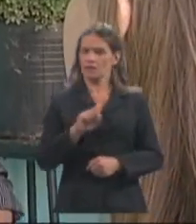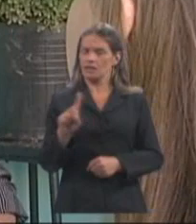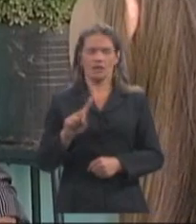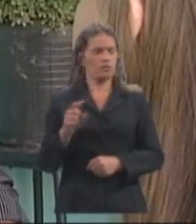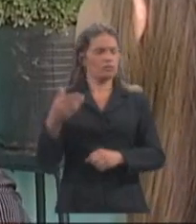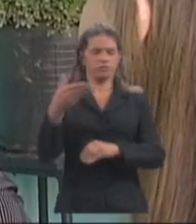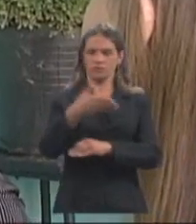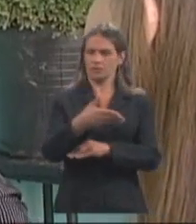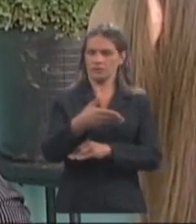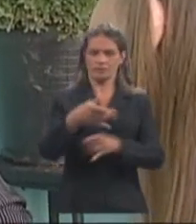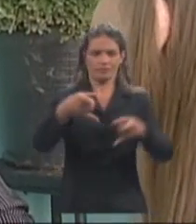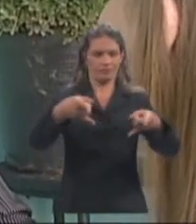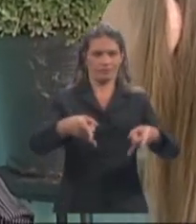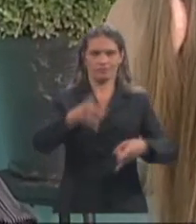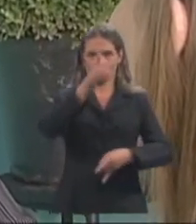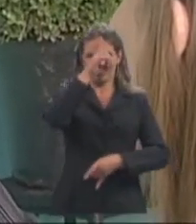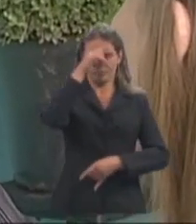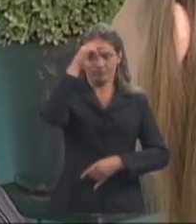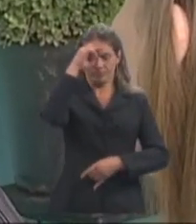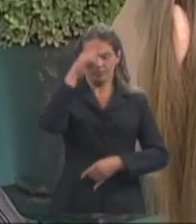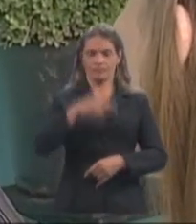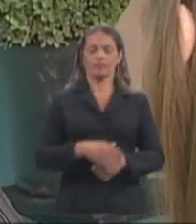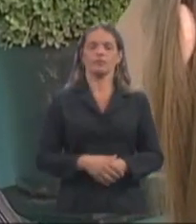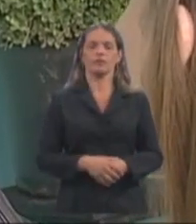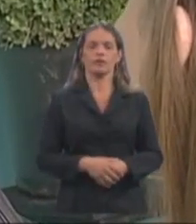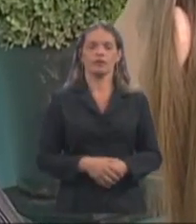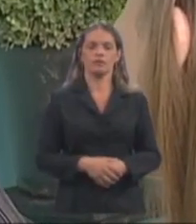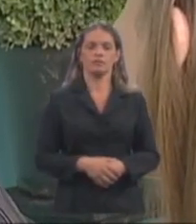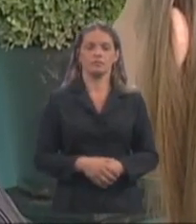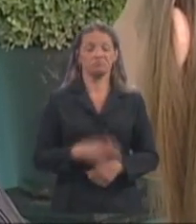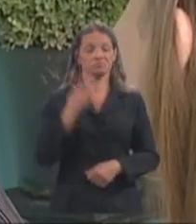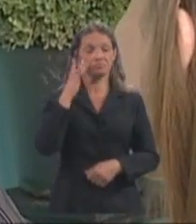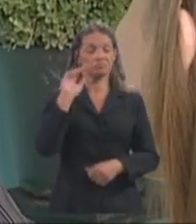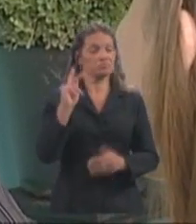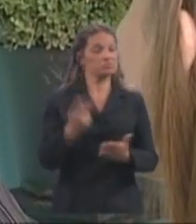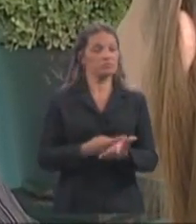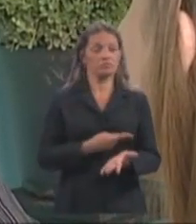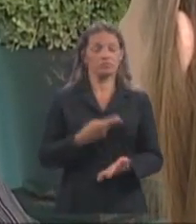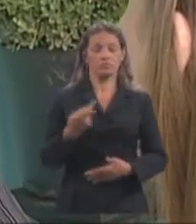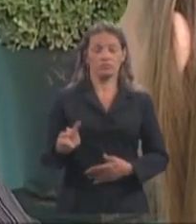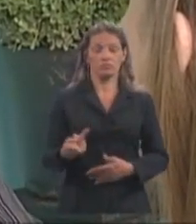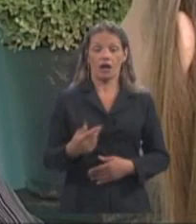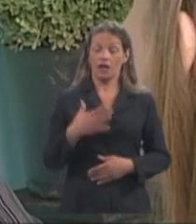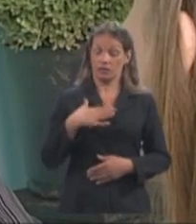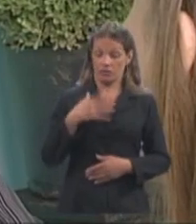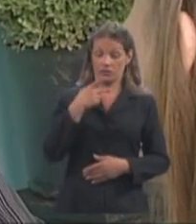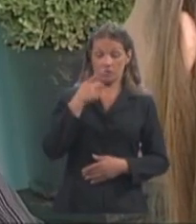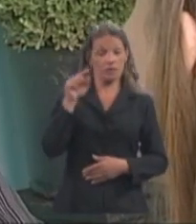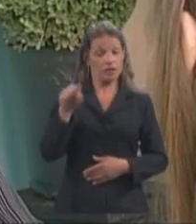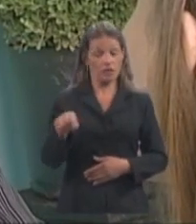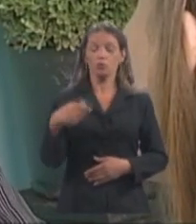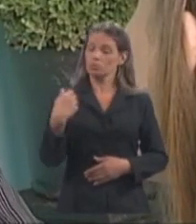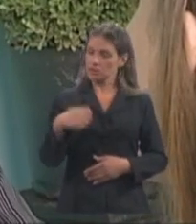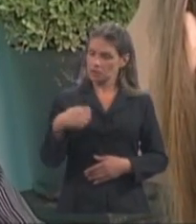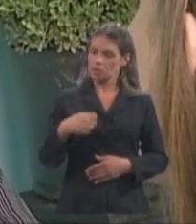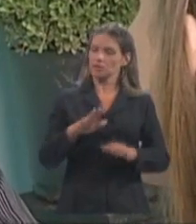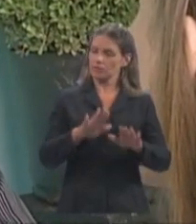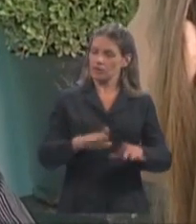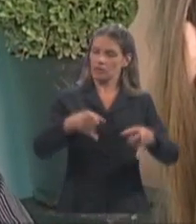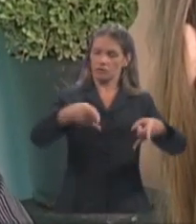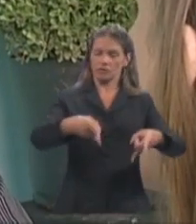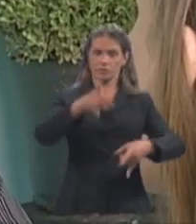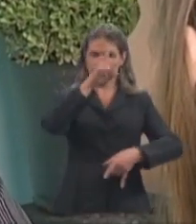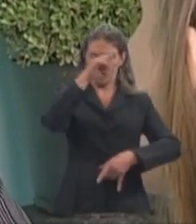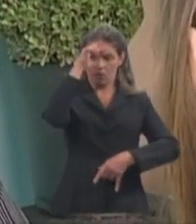ser internado sabe bateu o pé dizendo que não ia não sei o que que aconteceu e aí eu disse para ele que ele tinha que ser internado Ele tinha que ser